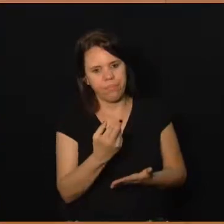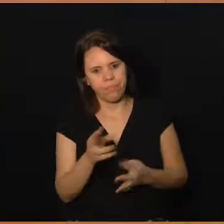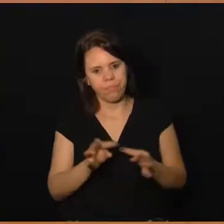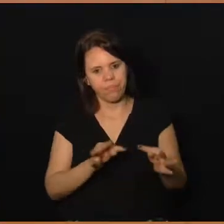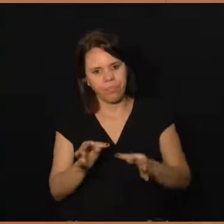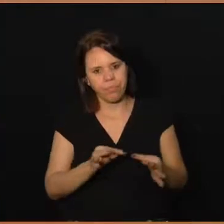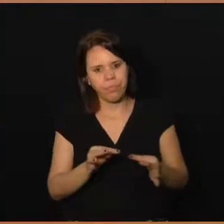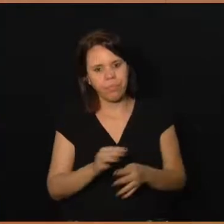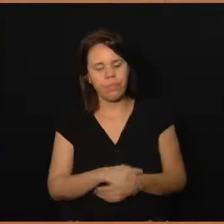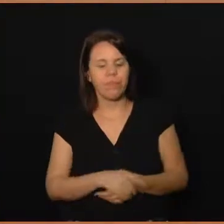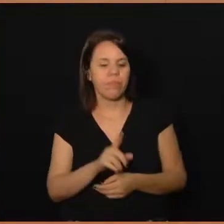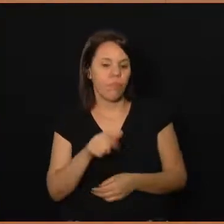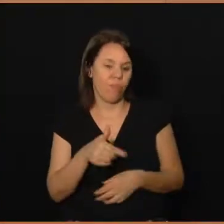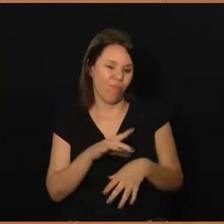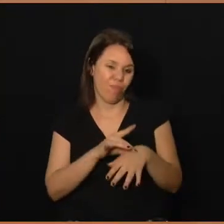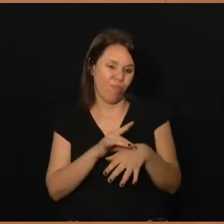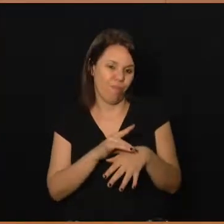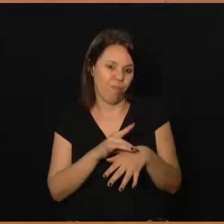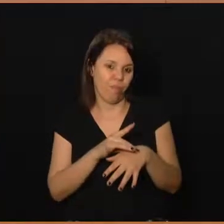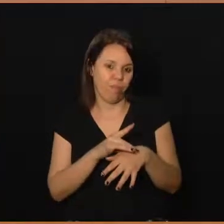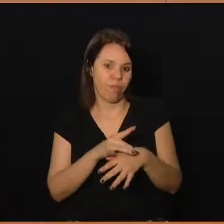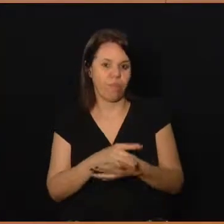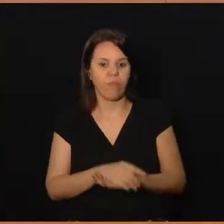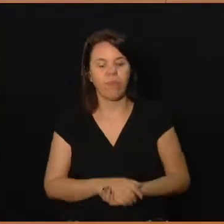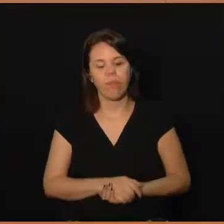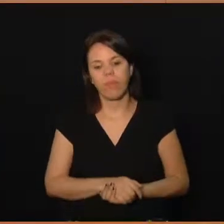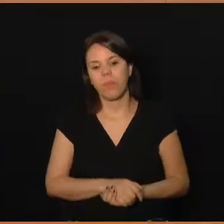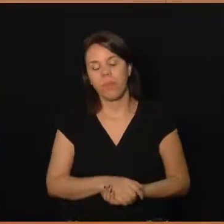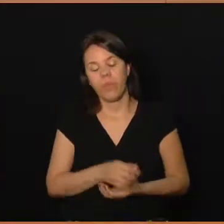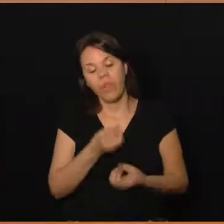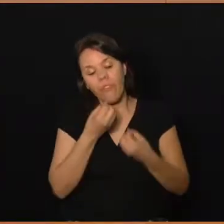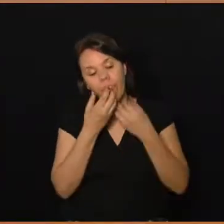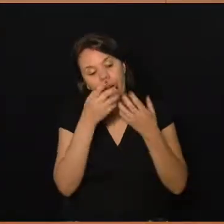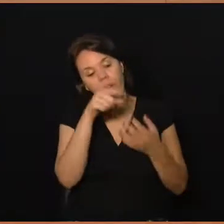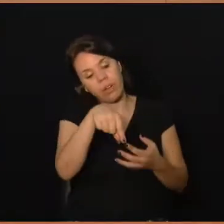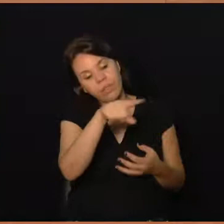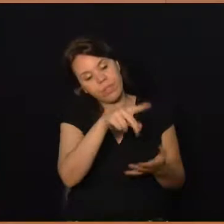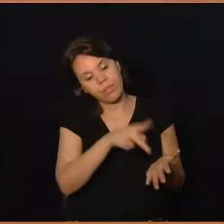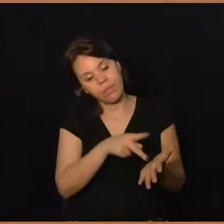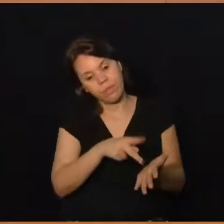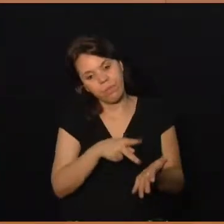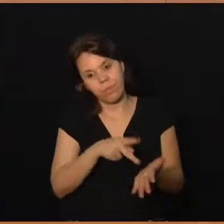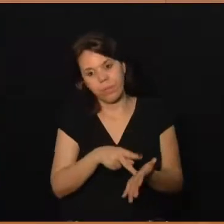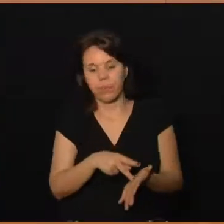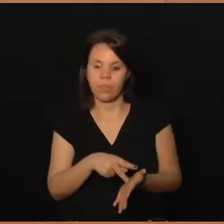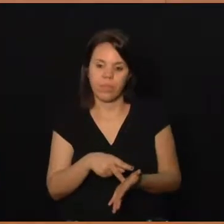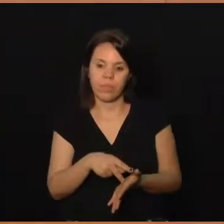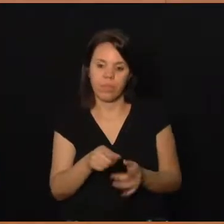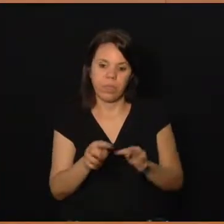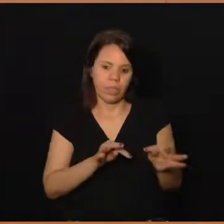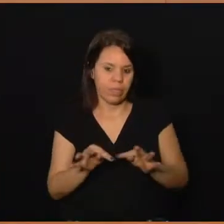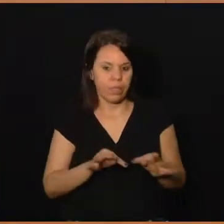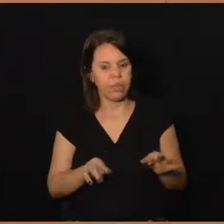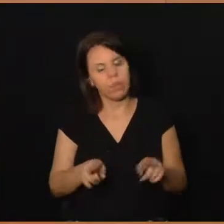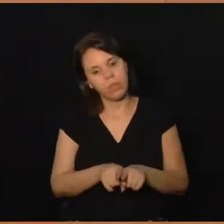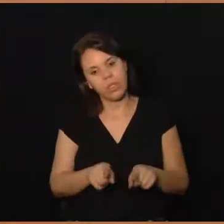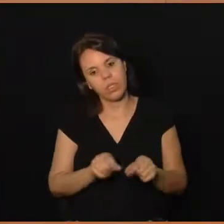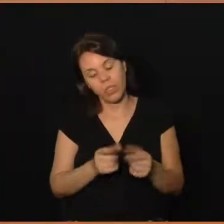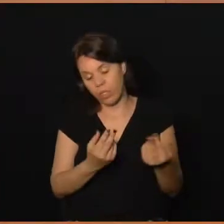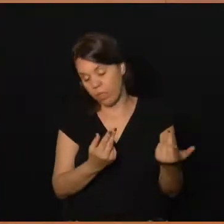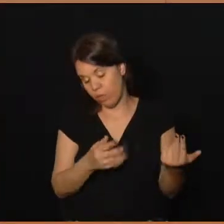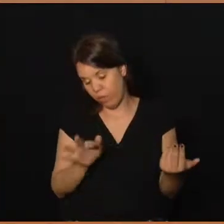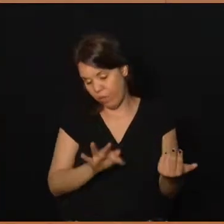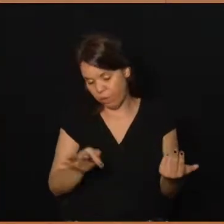tratamento, né? Porque é uma doença. Eu falo para eles, você na verdade, além de se tratar, você está fazendo uma